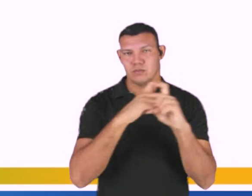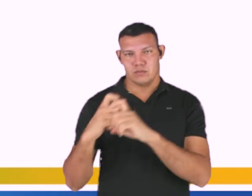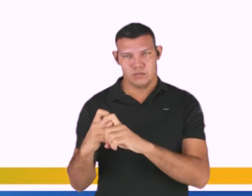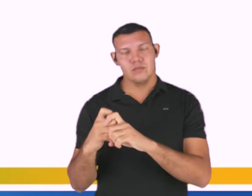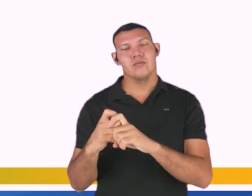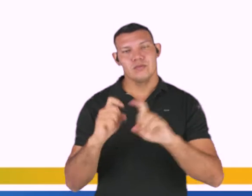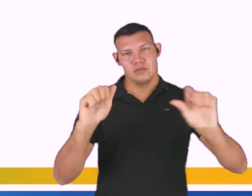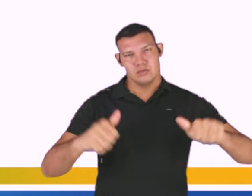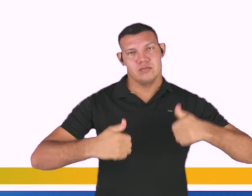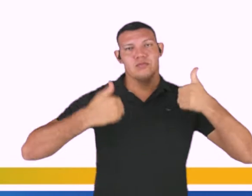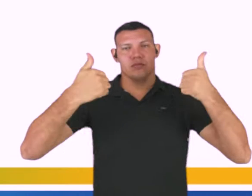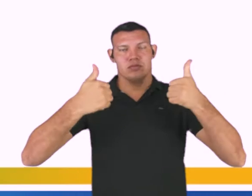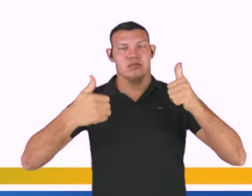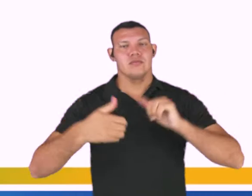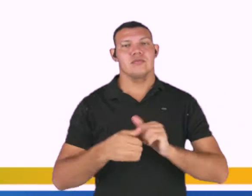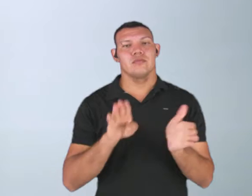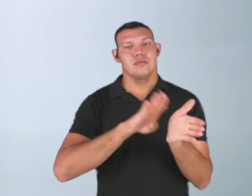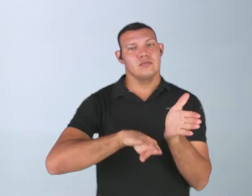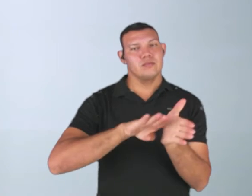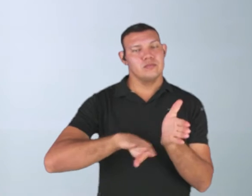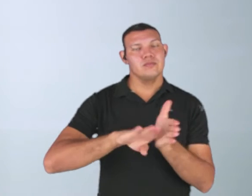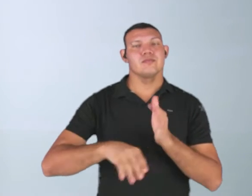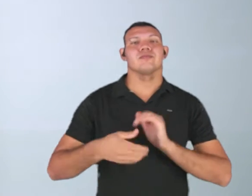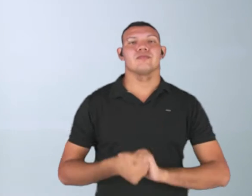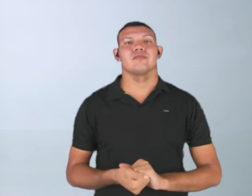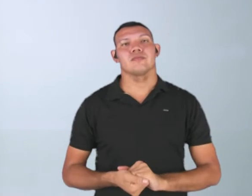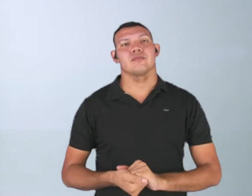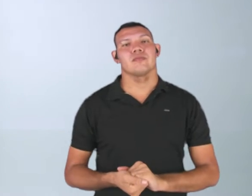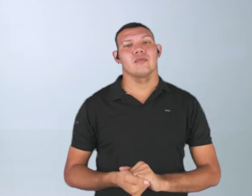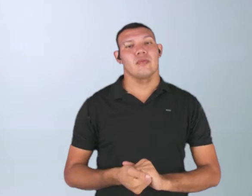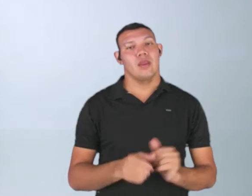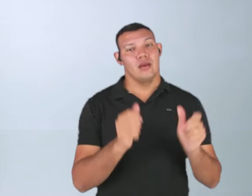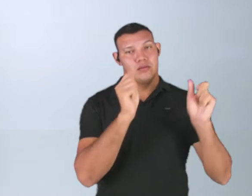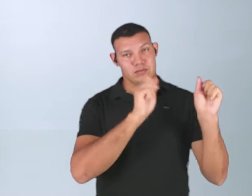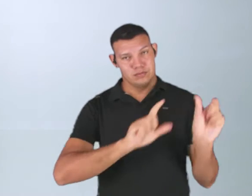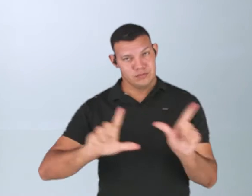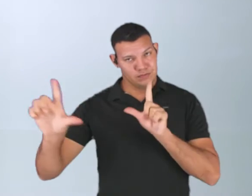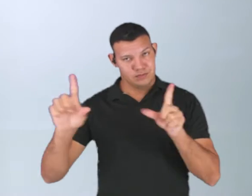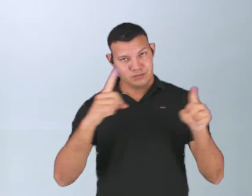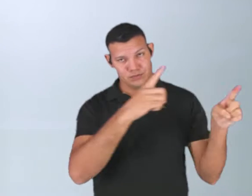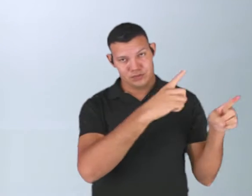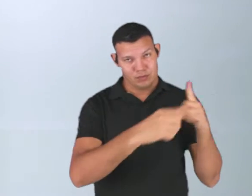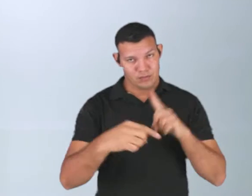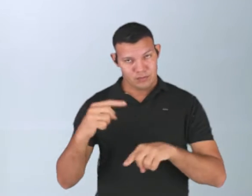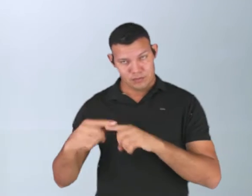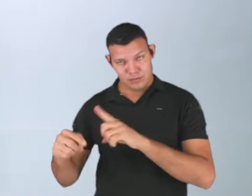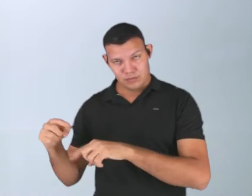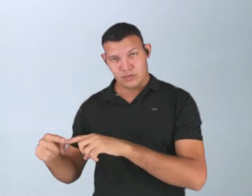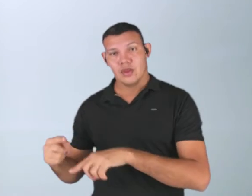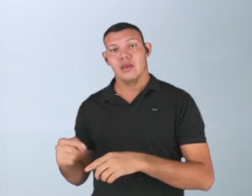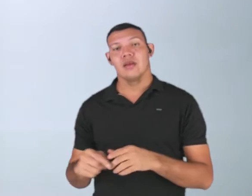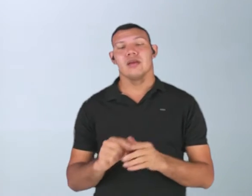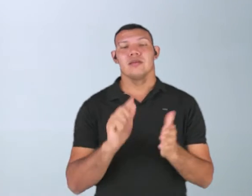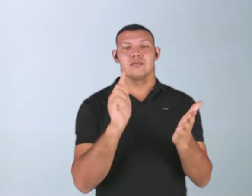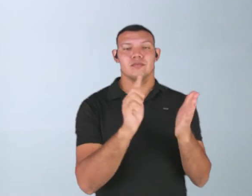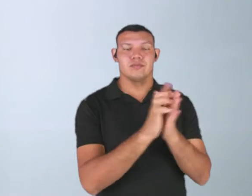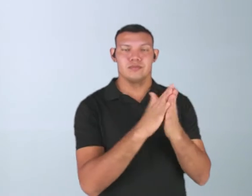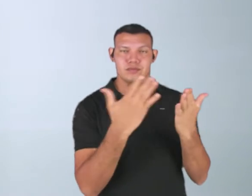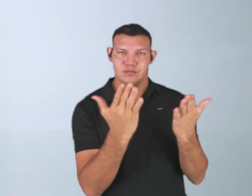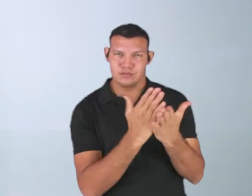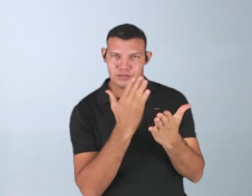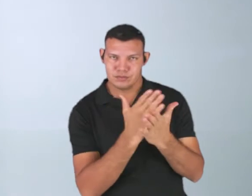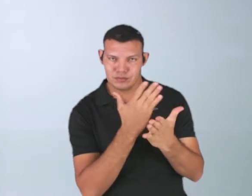em fatores do primeiro grau. Então acompanhe o nosso material, pegue o seu caderno, a sua